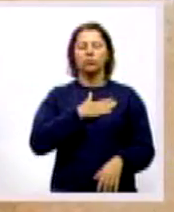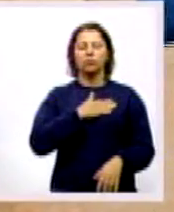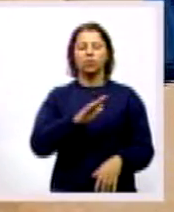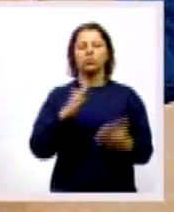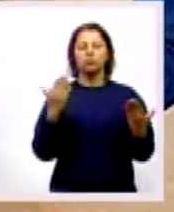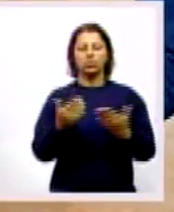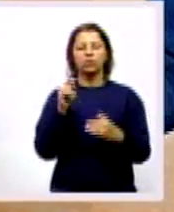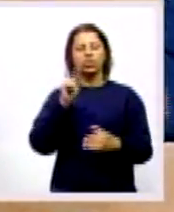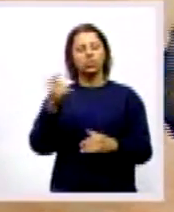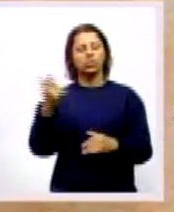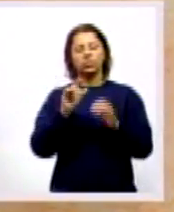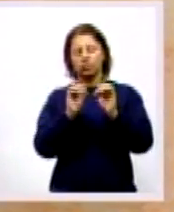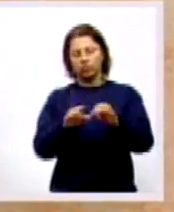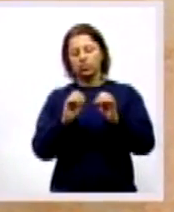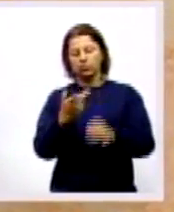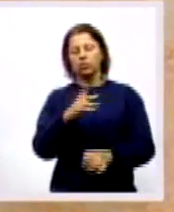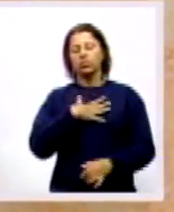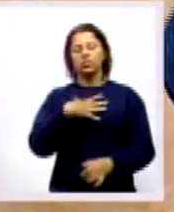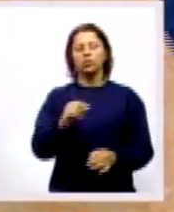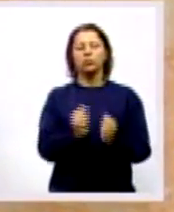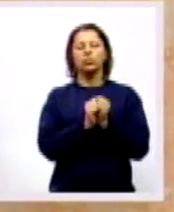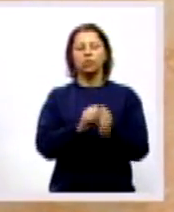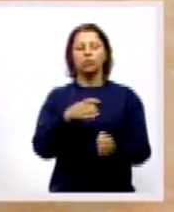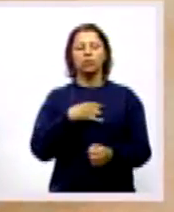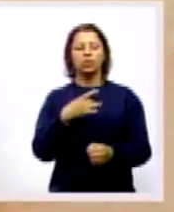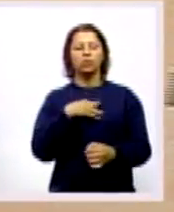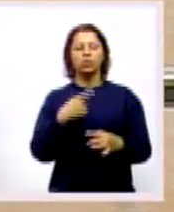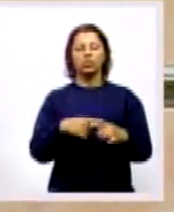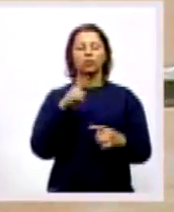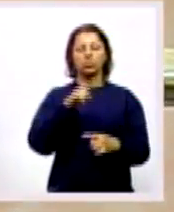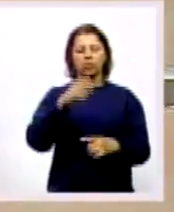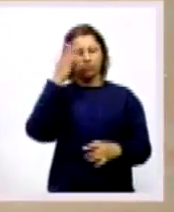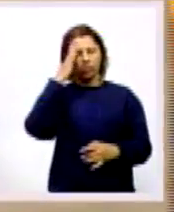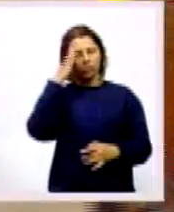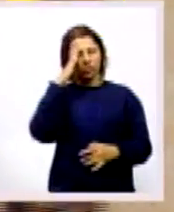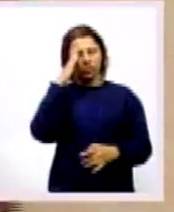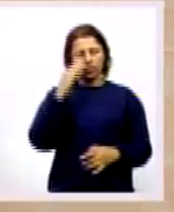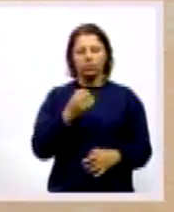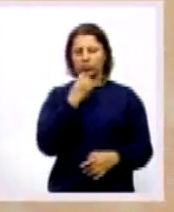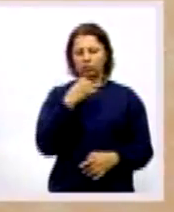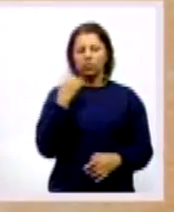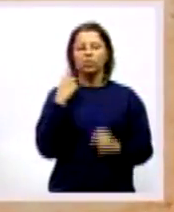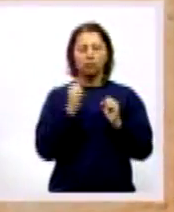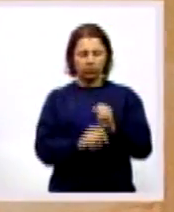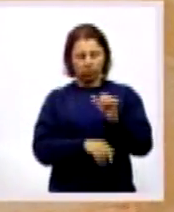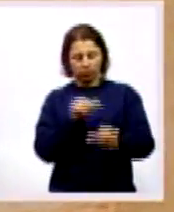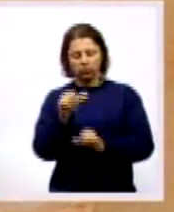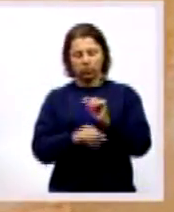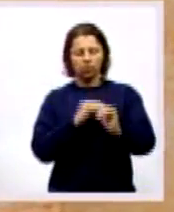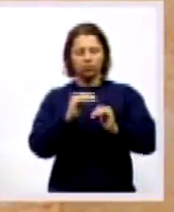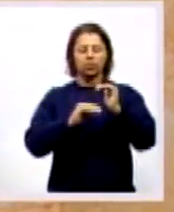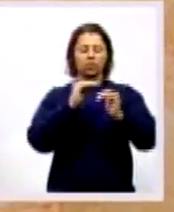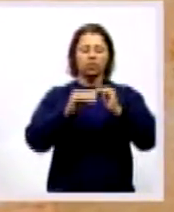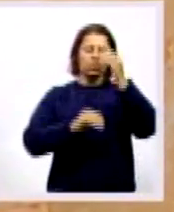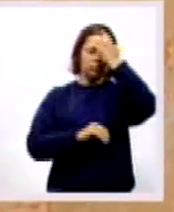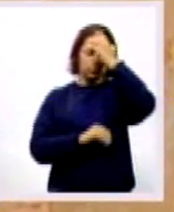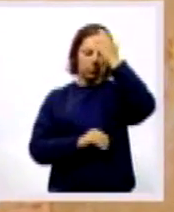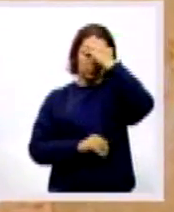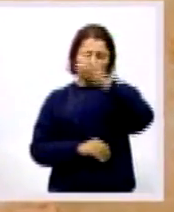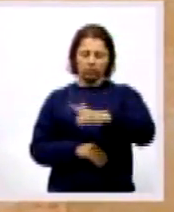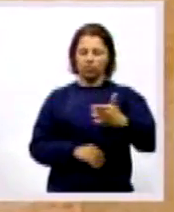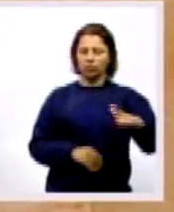você não vai educar mais os seus filhos no medo. Porque você sabe muito bem que isso pode se tornar um processo inconsciente